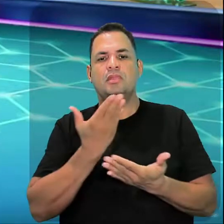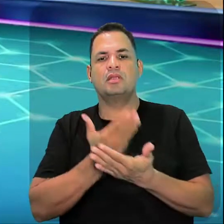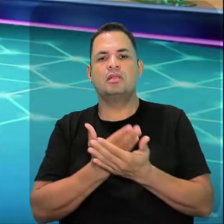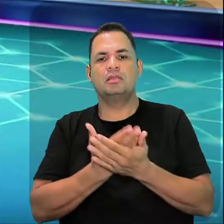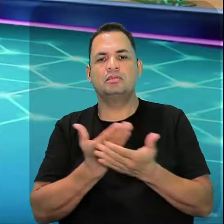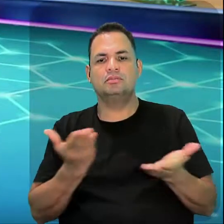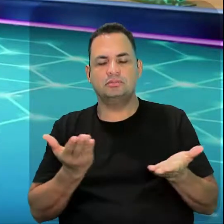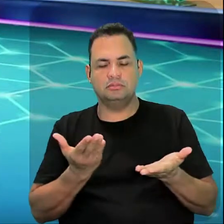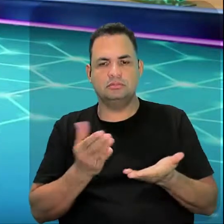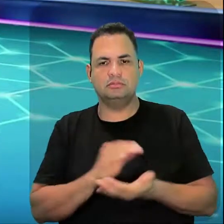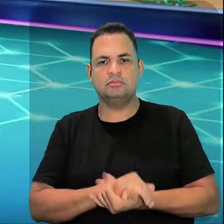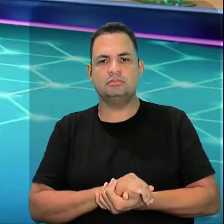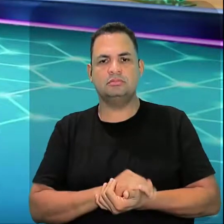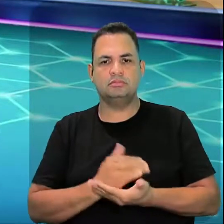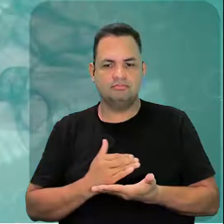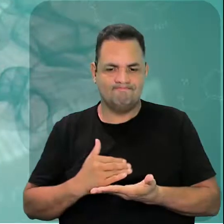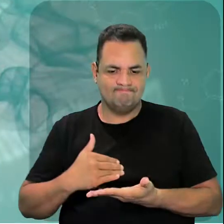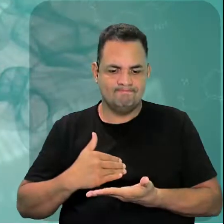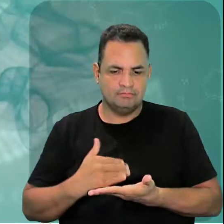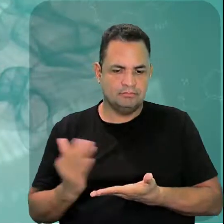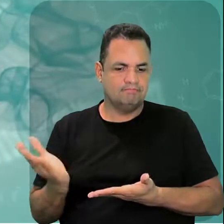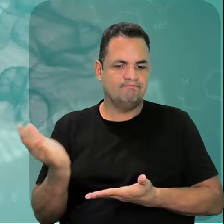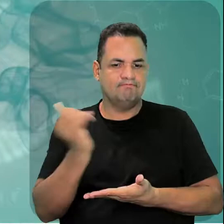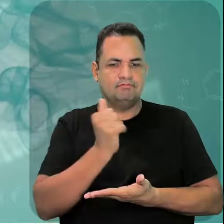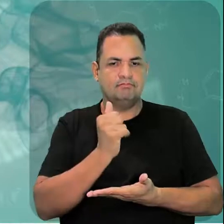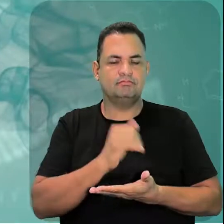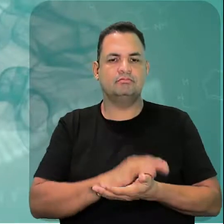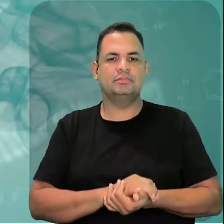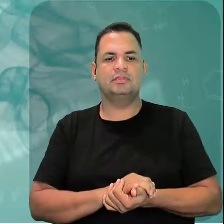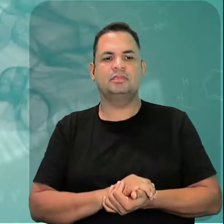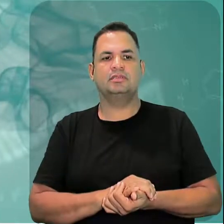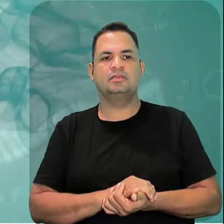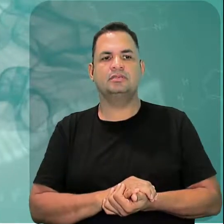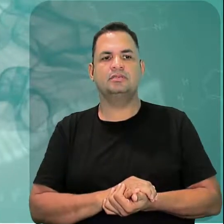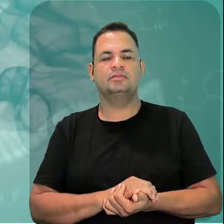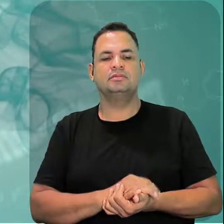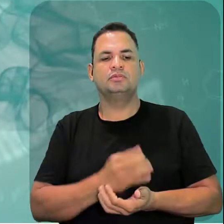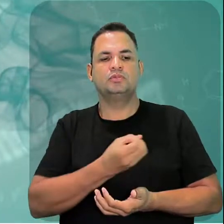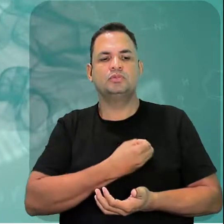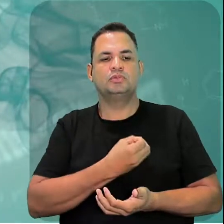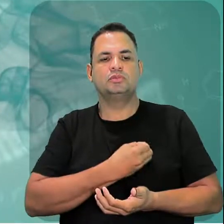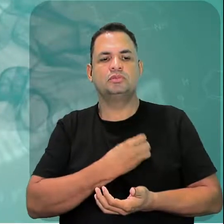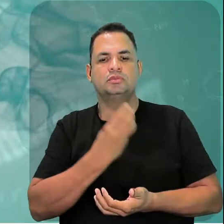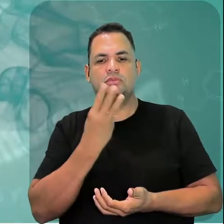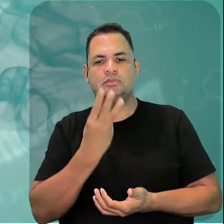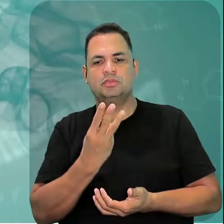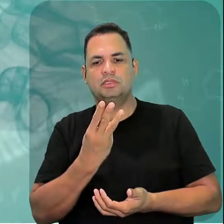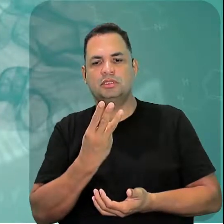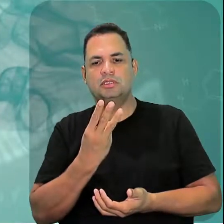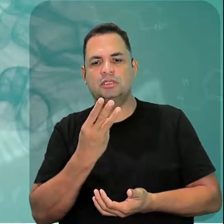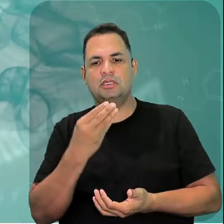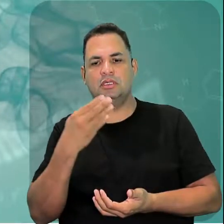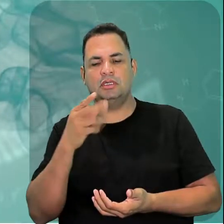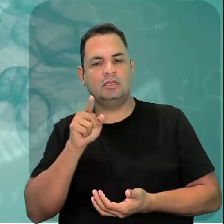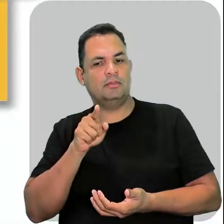nossa aula aqui, tá bom? Então, vamos lá, sem mais demoras, para a nossa aula de número